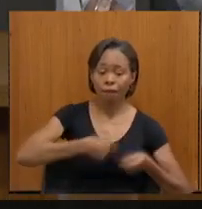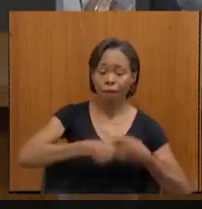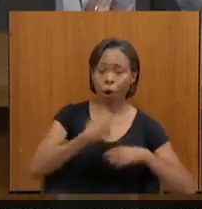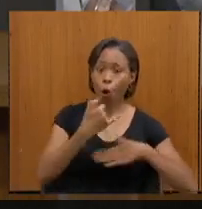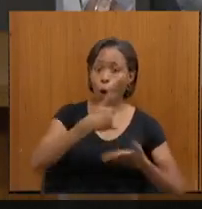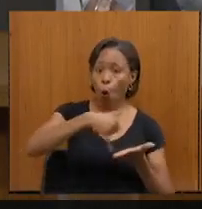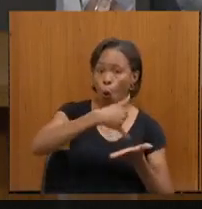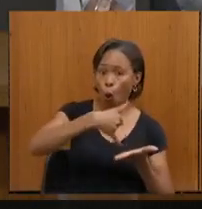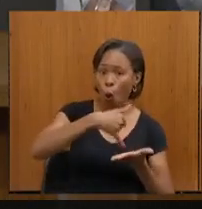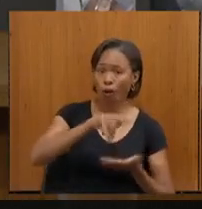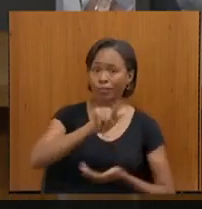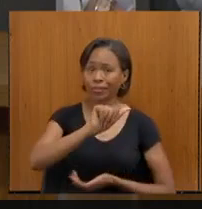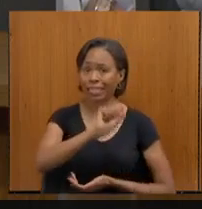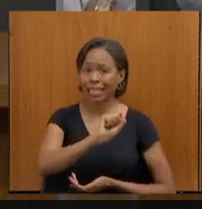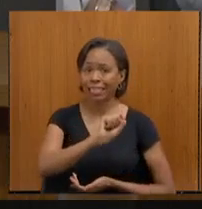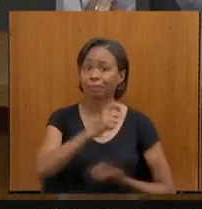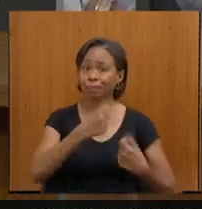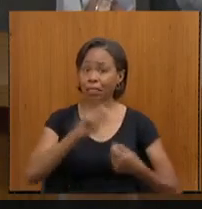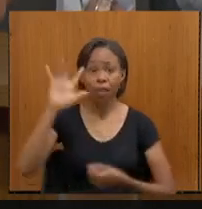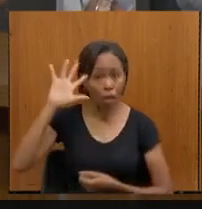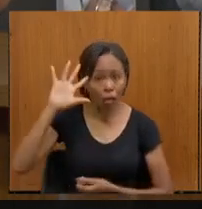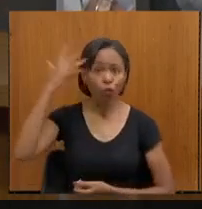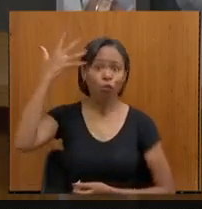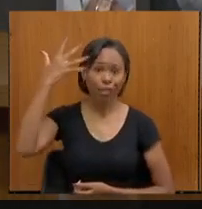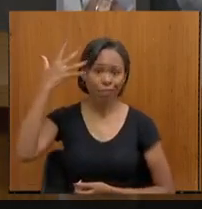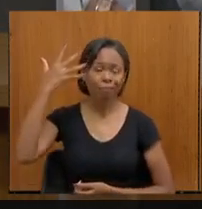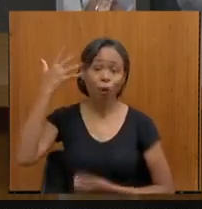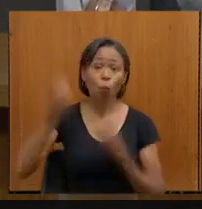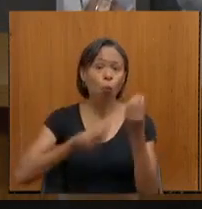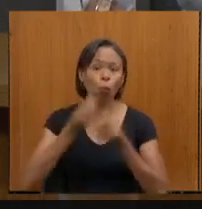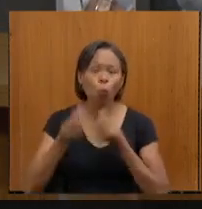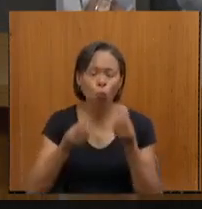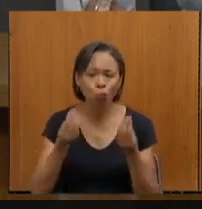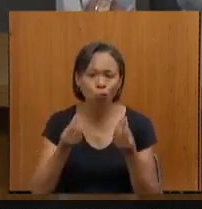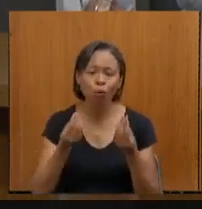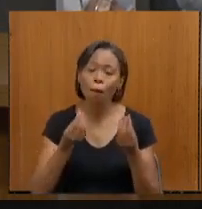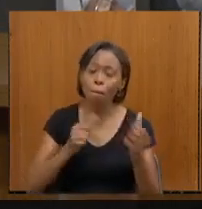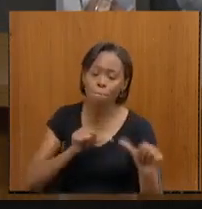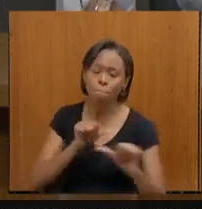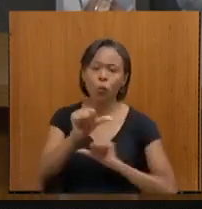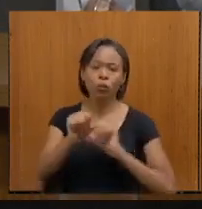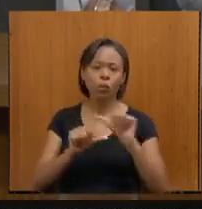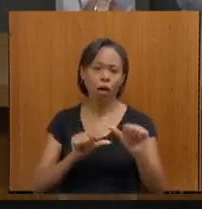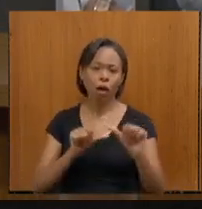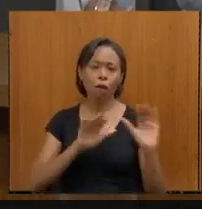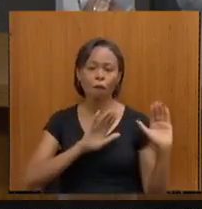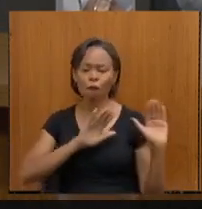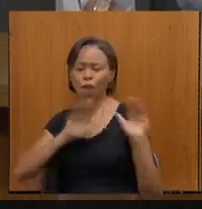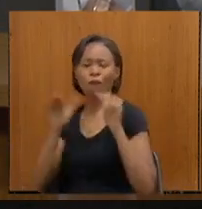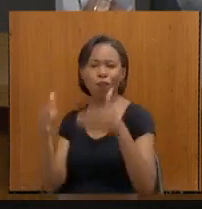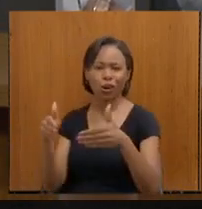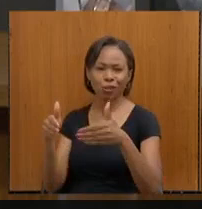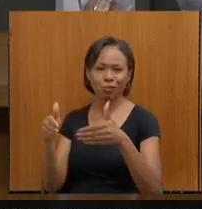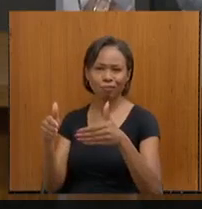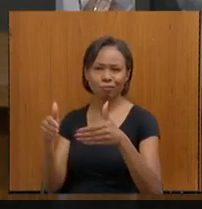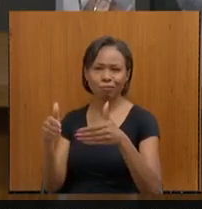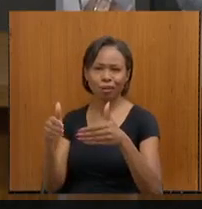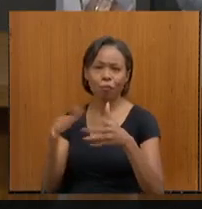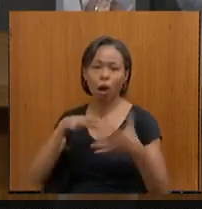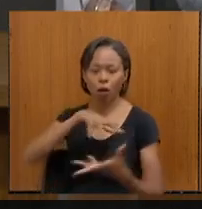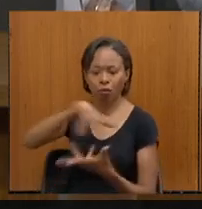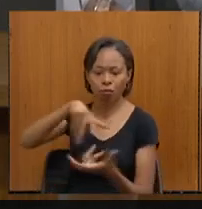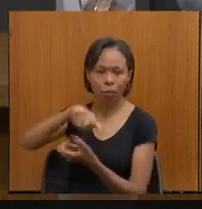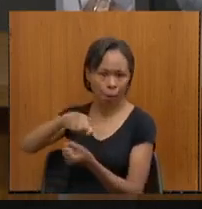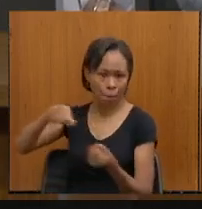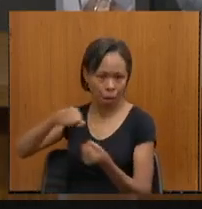precisa dar uma resposta e uma das respostas é realmente eu vou mudar o meu foco do negócio para uma coisa mais sustentável